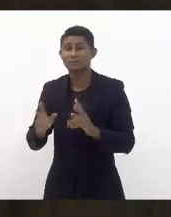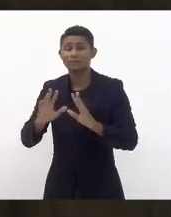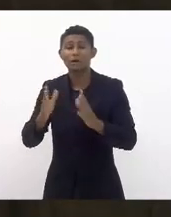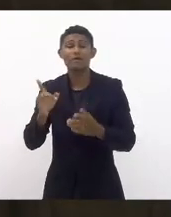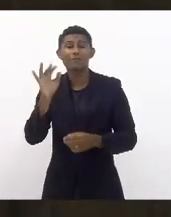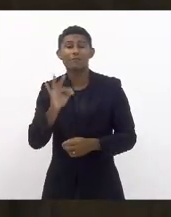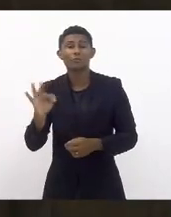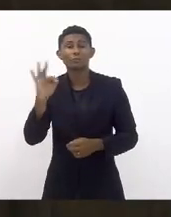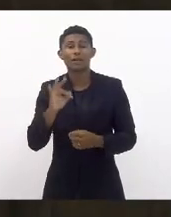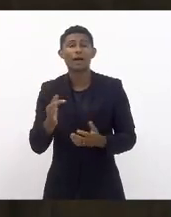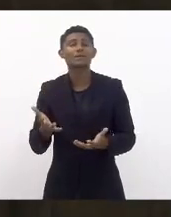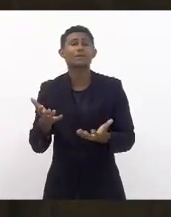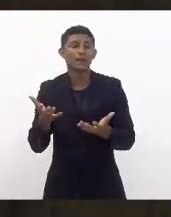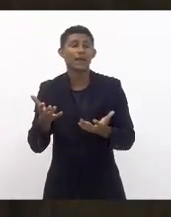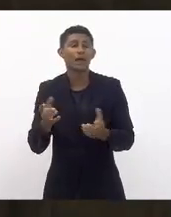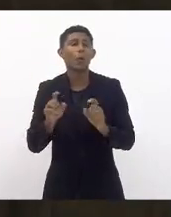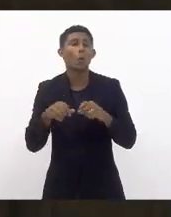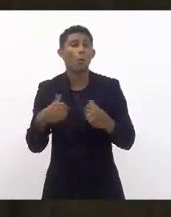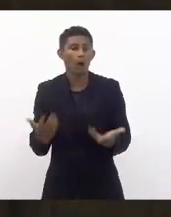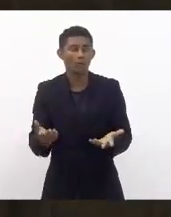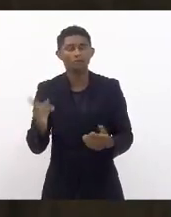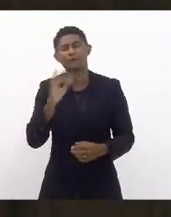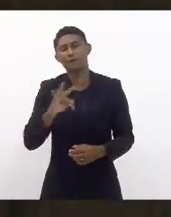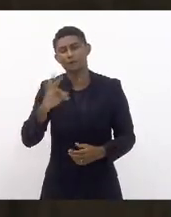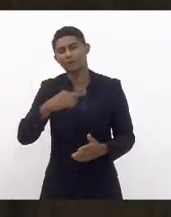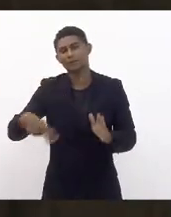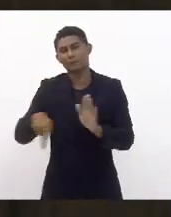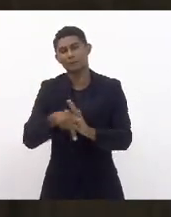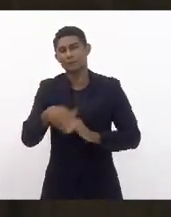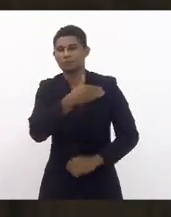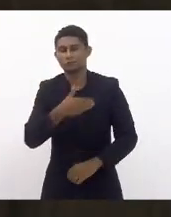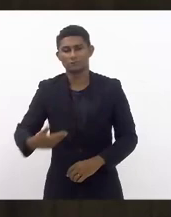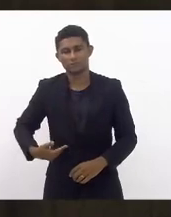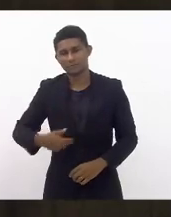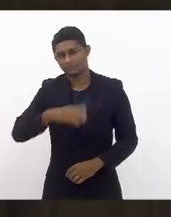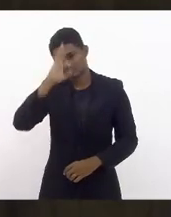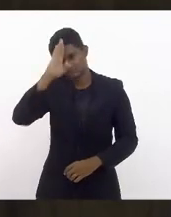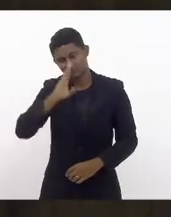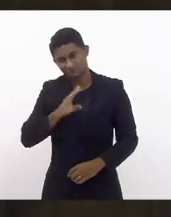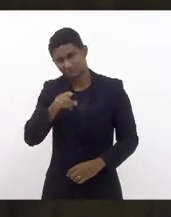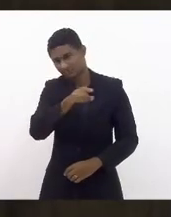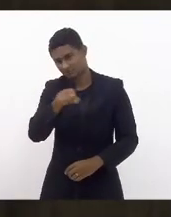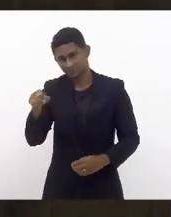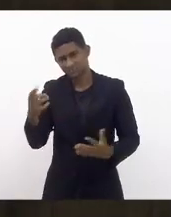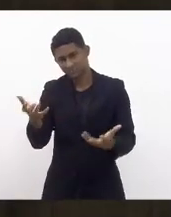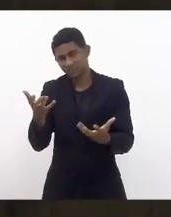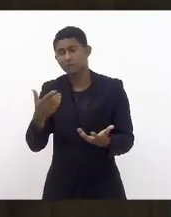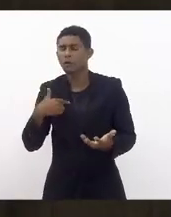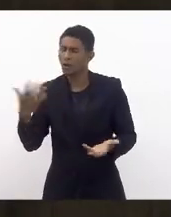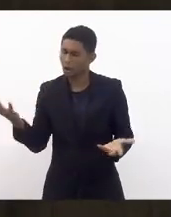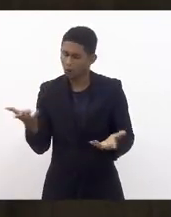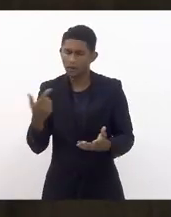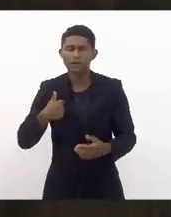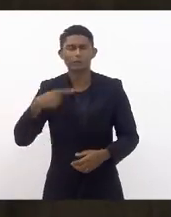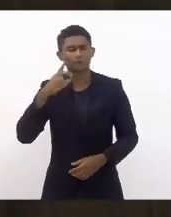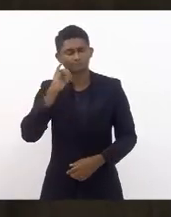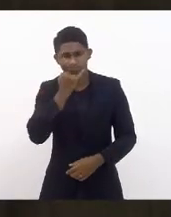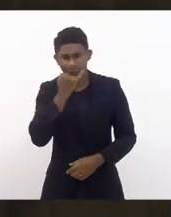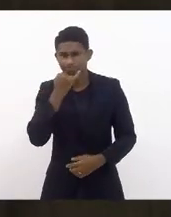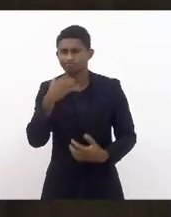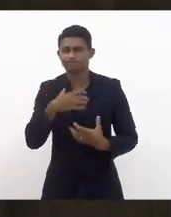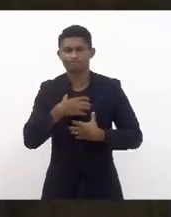fazer a faculdade pública. Isso é um absurdo. Está nesse momento que eu fico muito triste, porque eu me